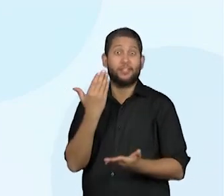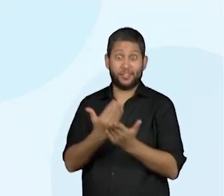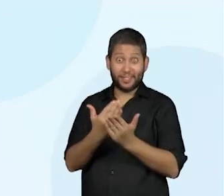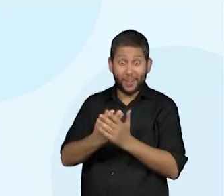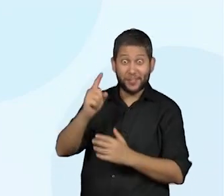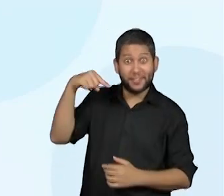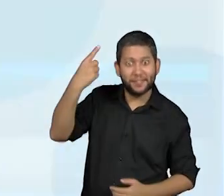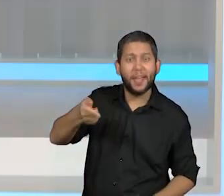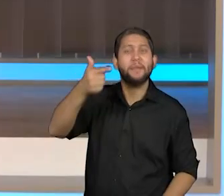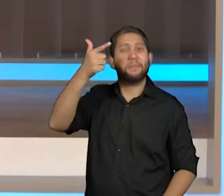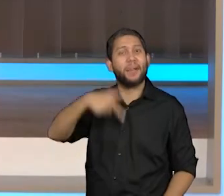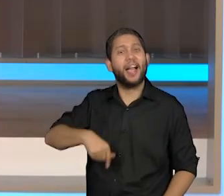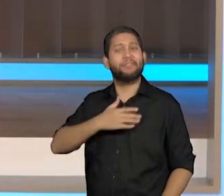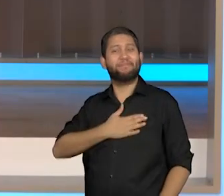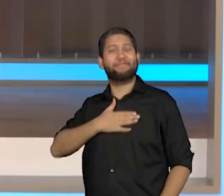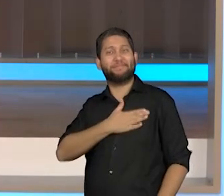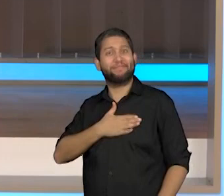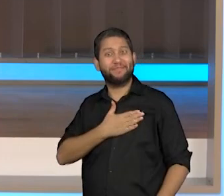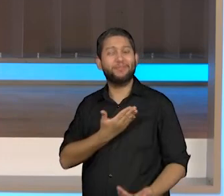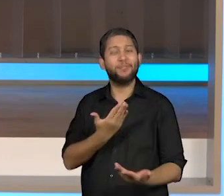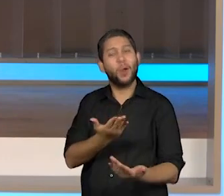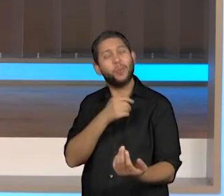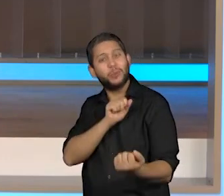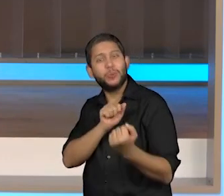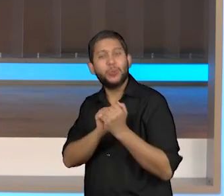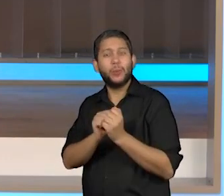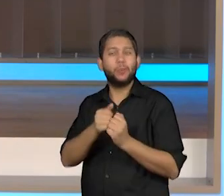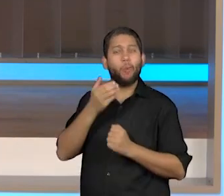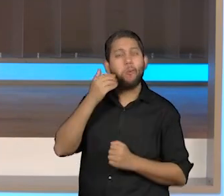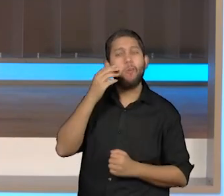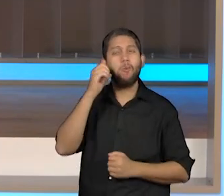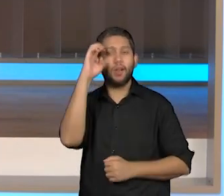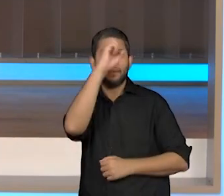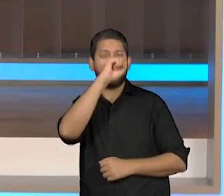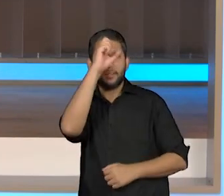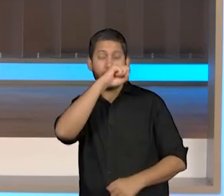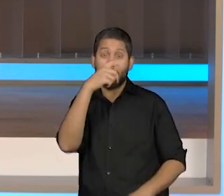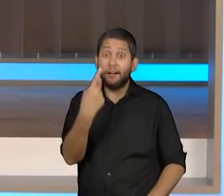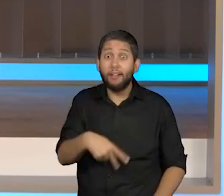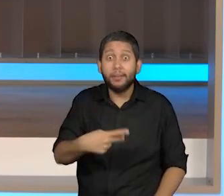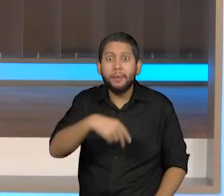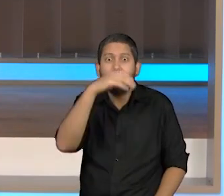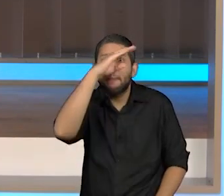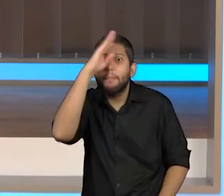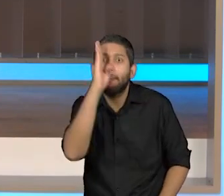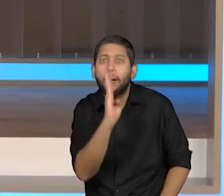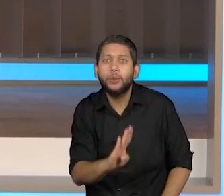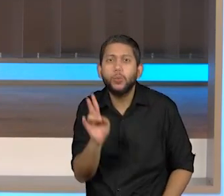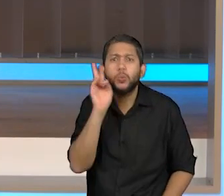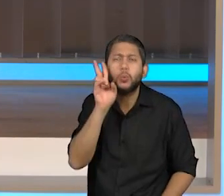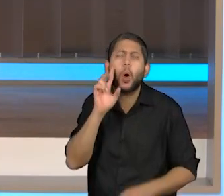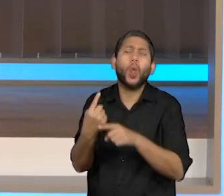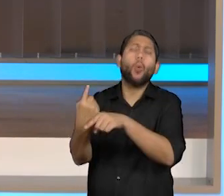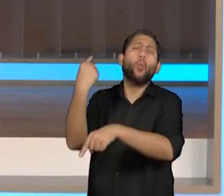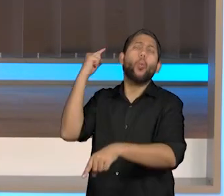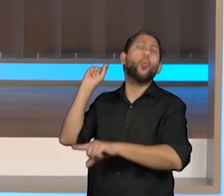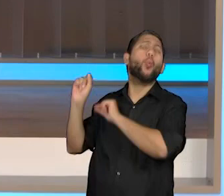aí, vai ser muito bom ter vocês para falar sobre a história do Brasil, porque é contando história, fazendo